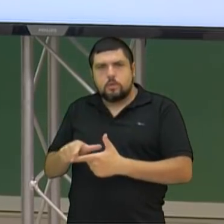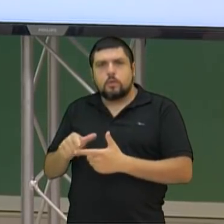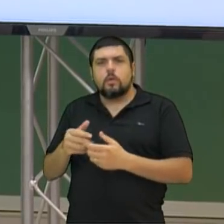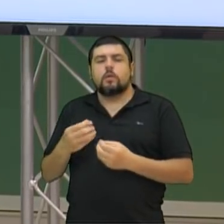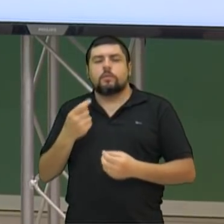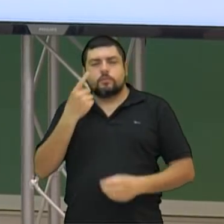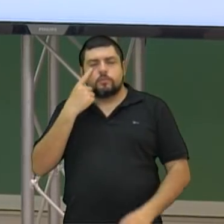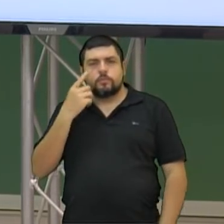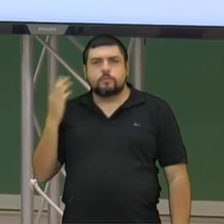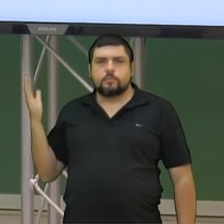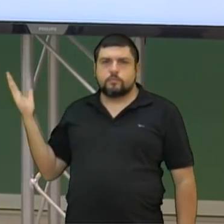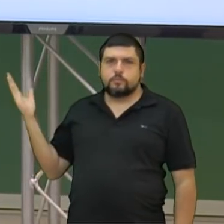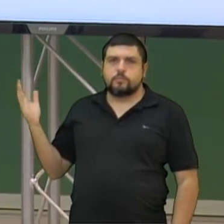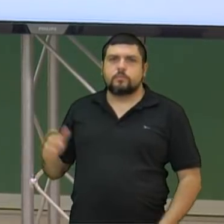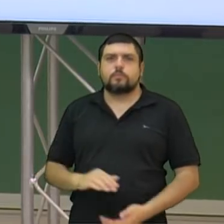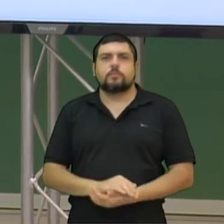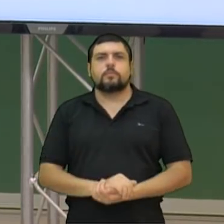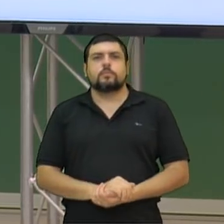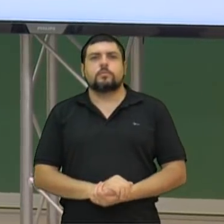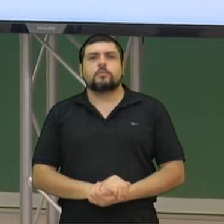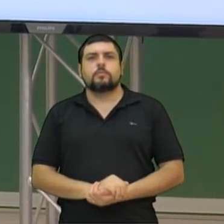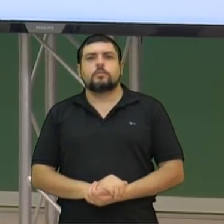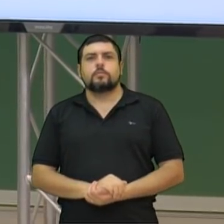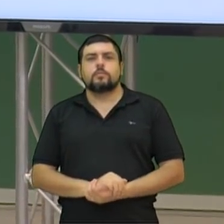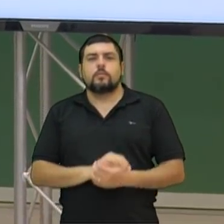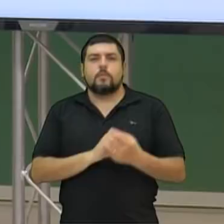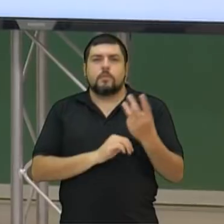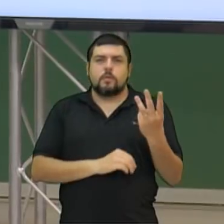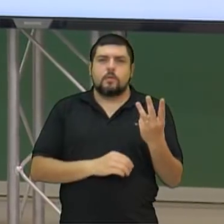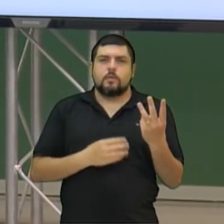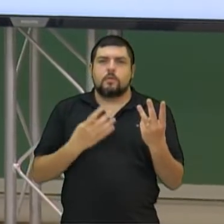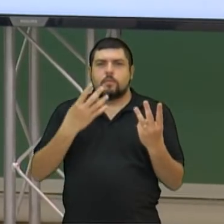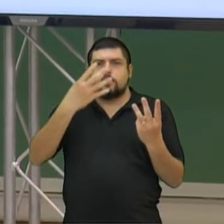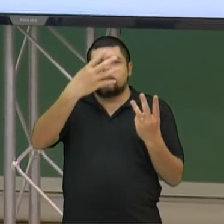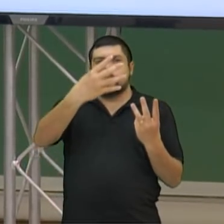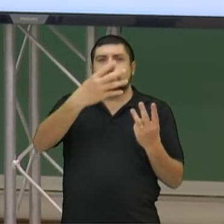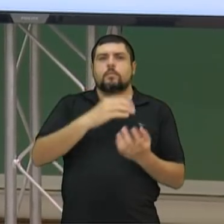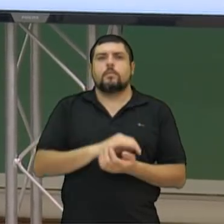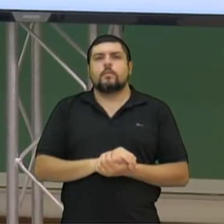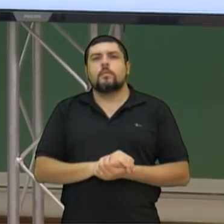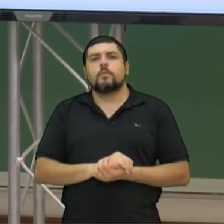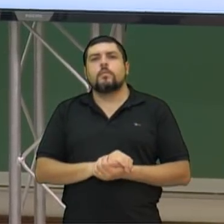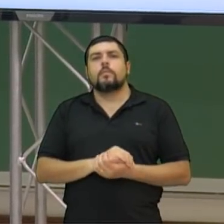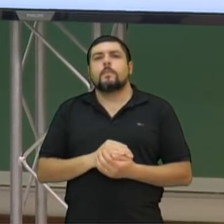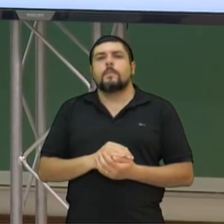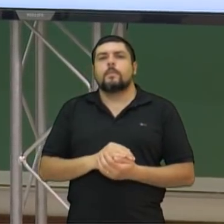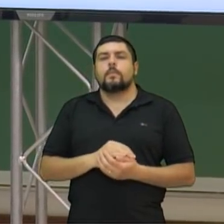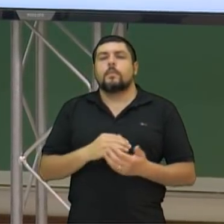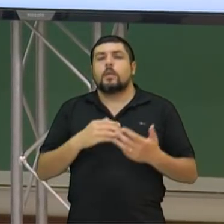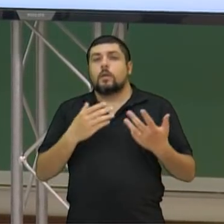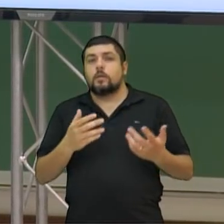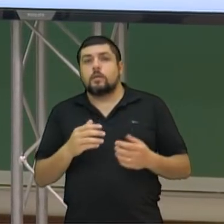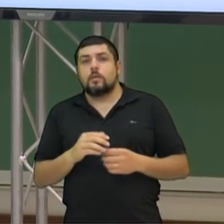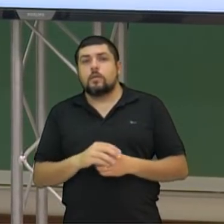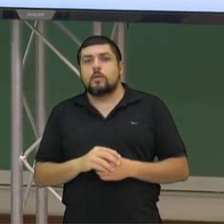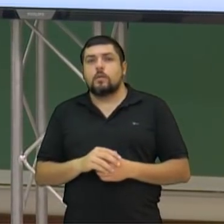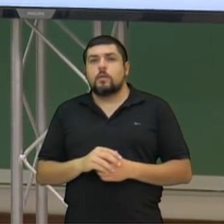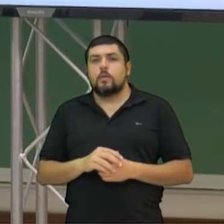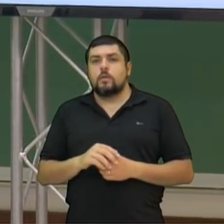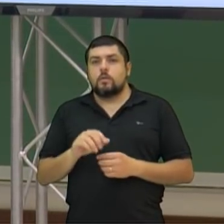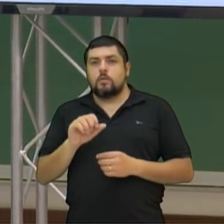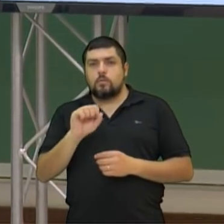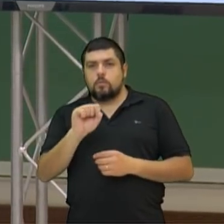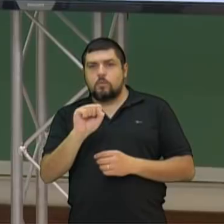encontramos 3 elevado à quarta, ok? Aí eu faço o quê? Substituo o 81 por 3 elevado à